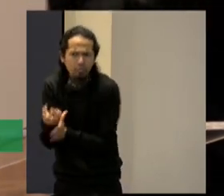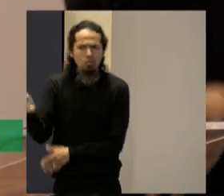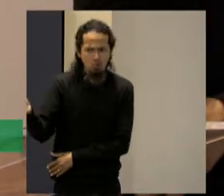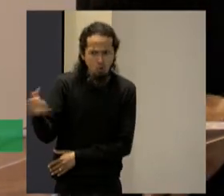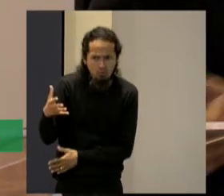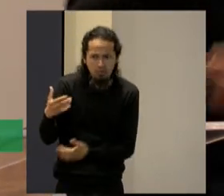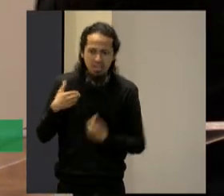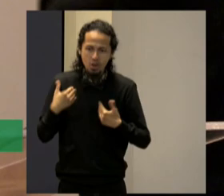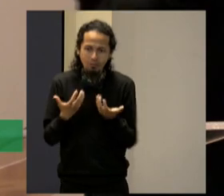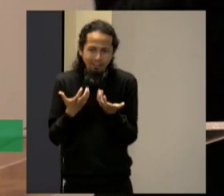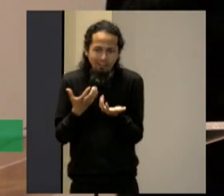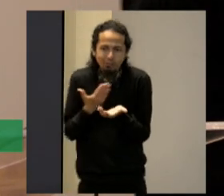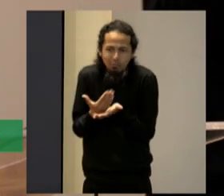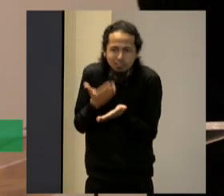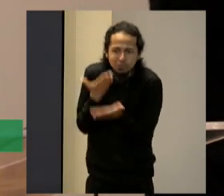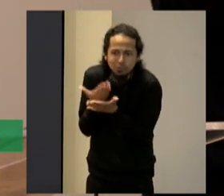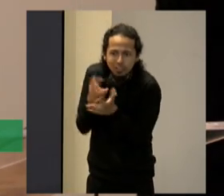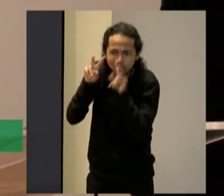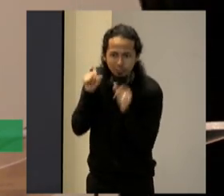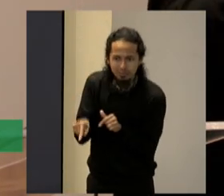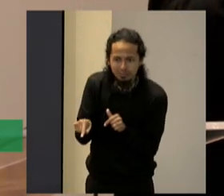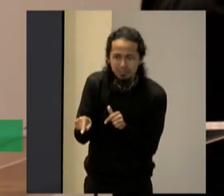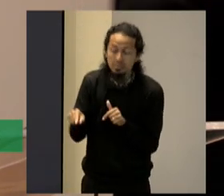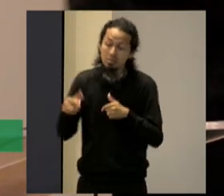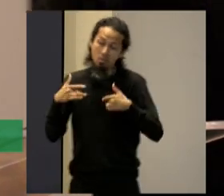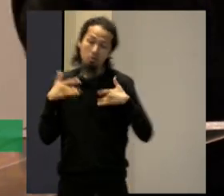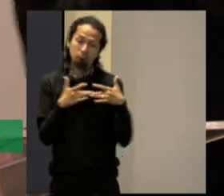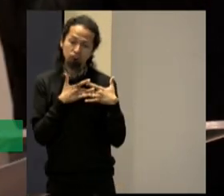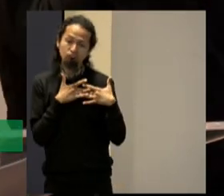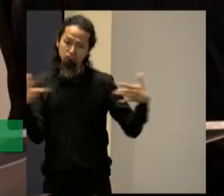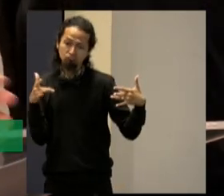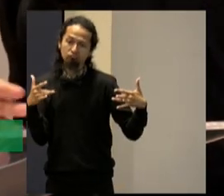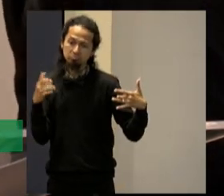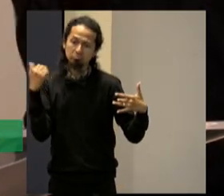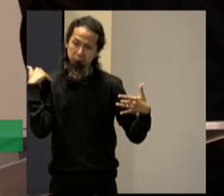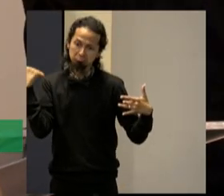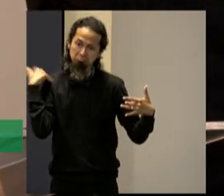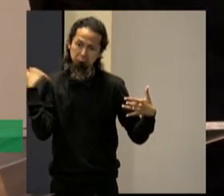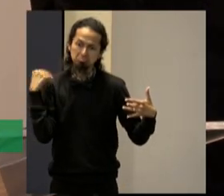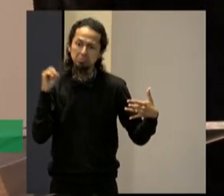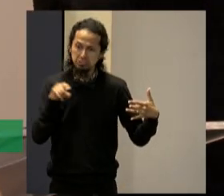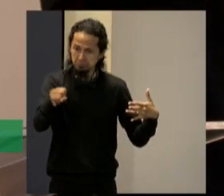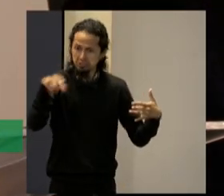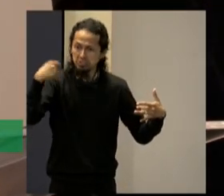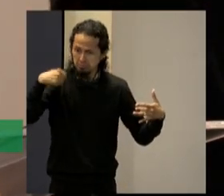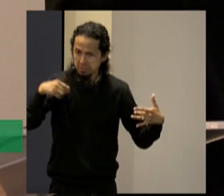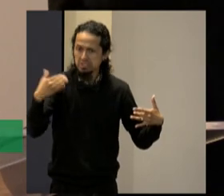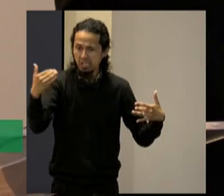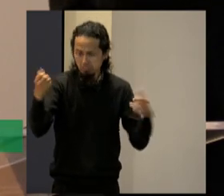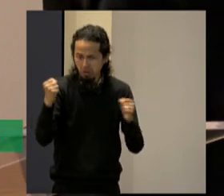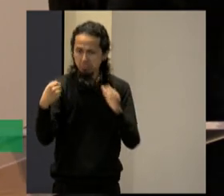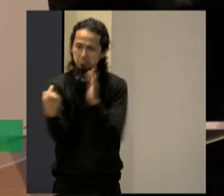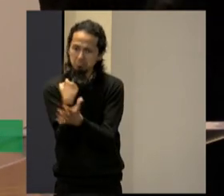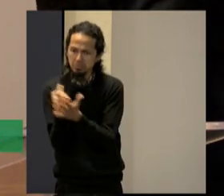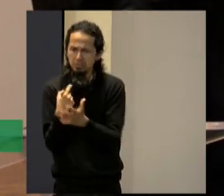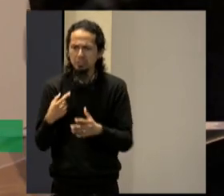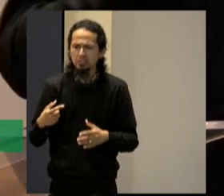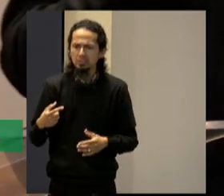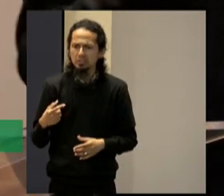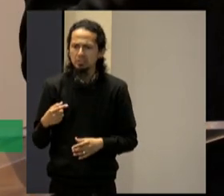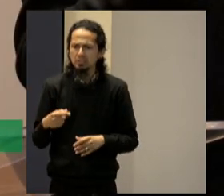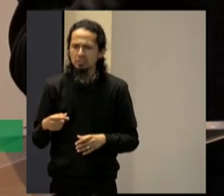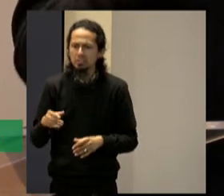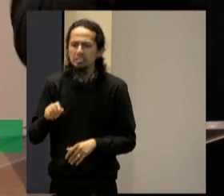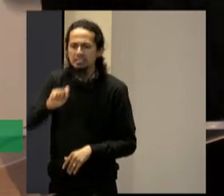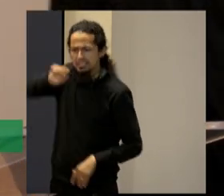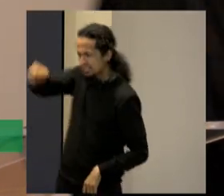E, assim, eu fico totalmente disponível para aquilo que tu achares que eu possa colaborar. Me diz como é que é a Jeruse,